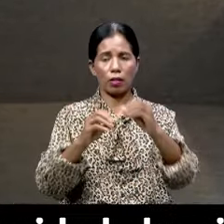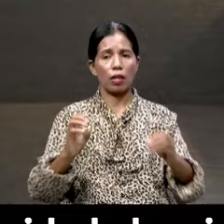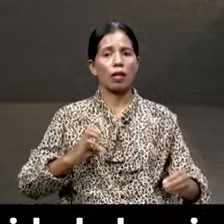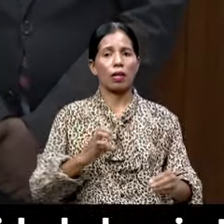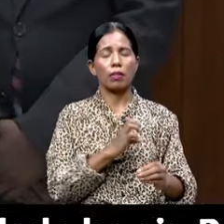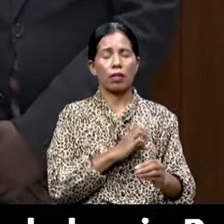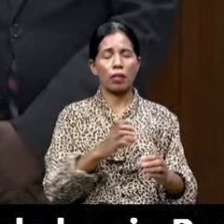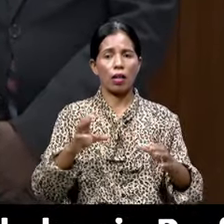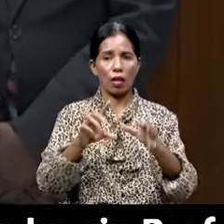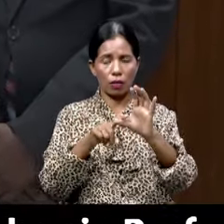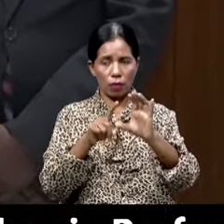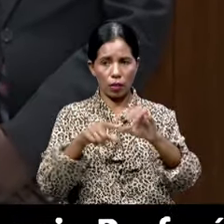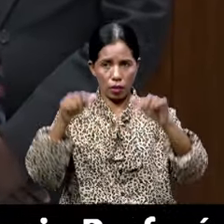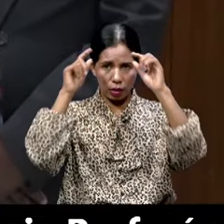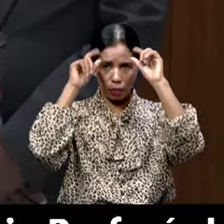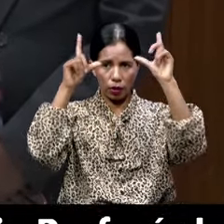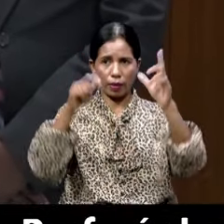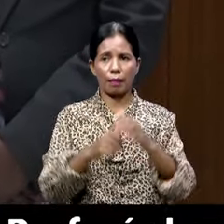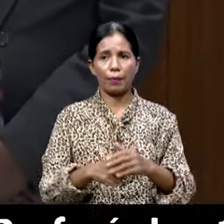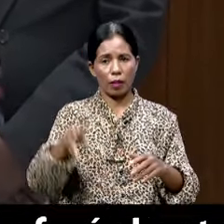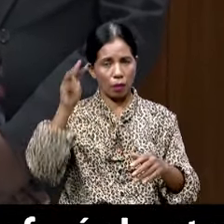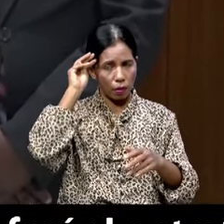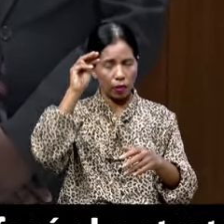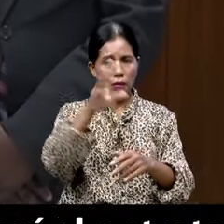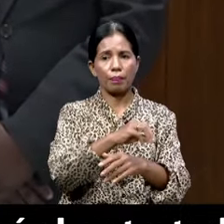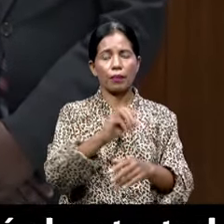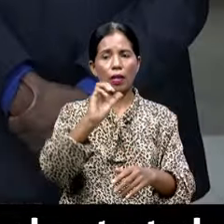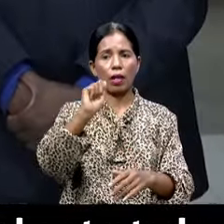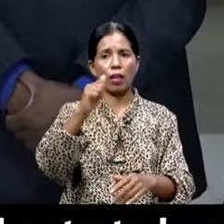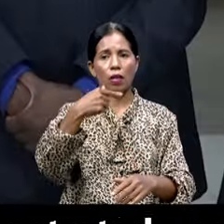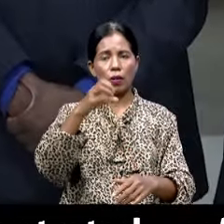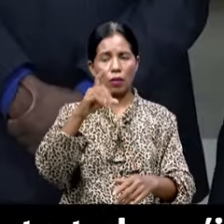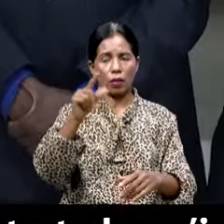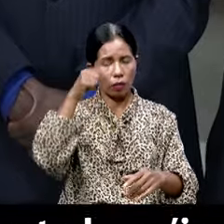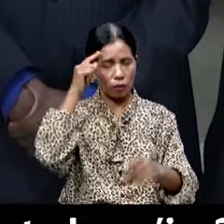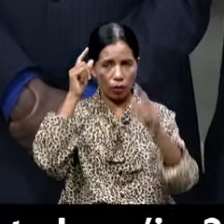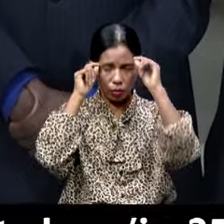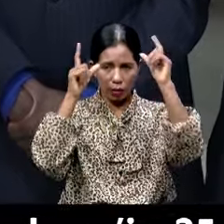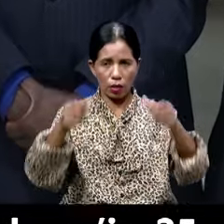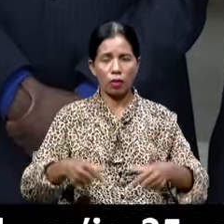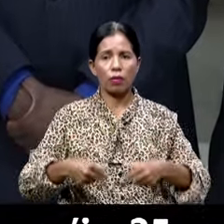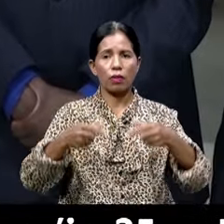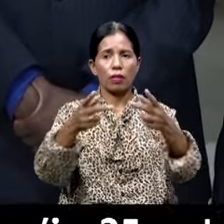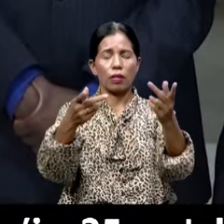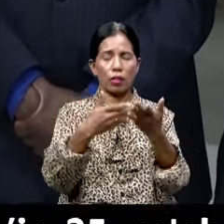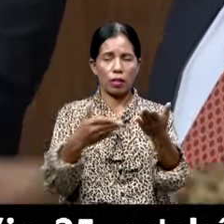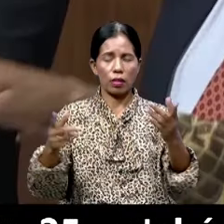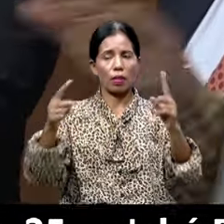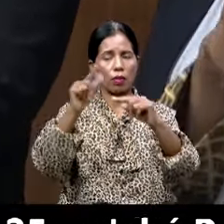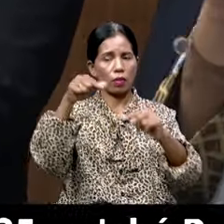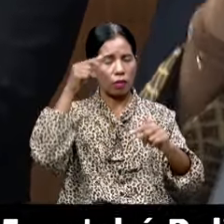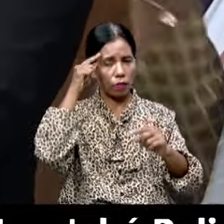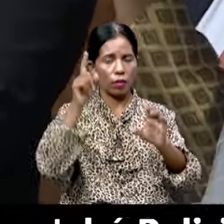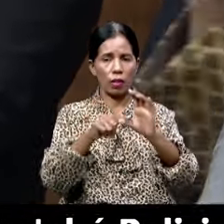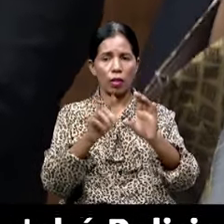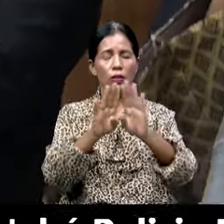e a Timor-Leste. Nunemos, Ministro de Relação Exterior República Angola, Mos, agradece também o governo Timor-Leste, Mos, oferece uma facilidade para o governo Angola, a